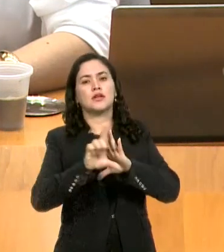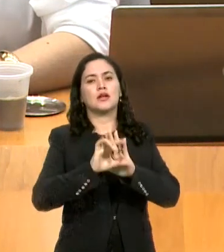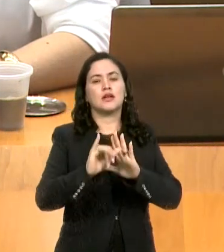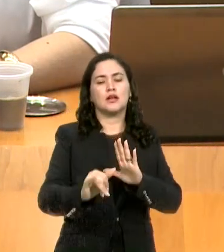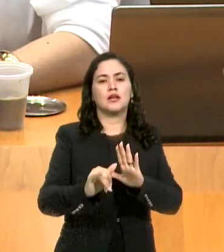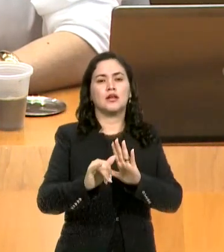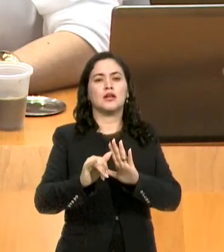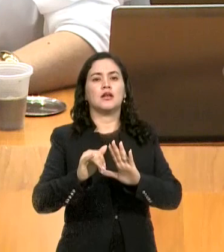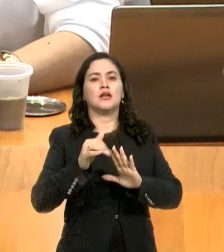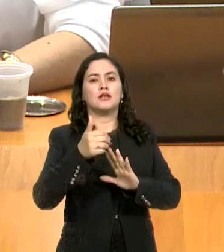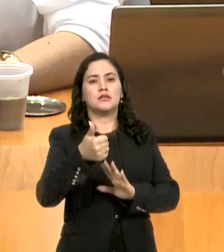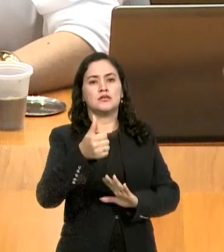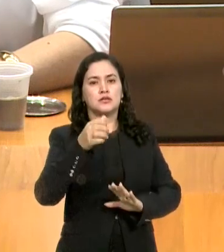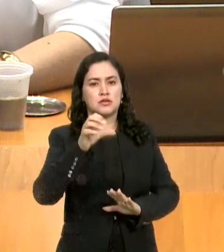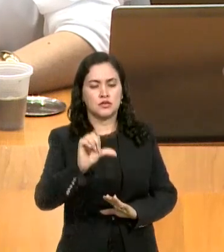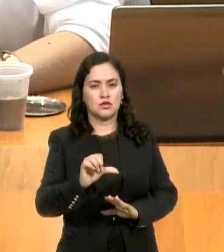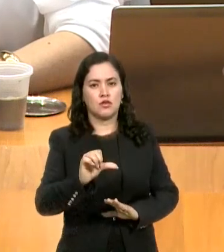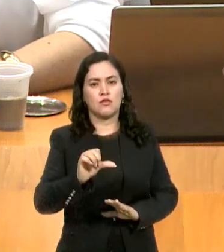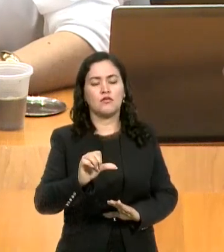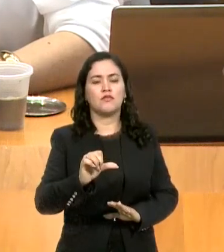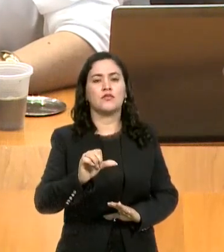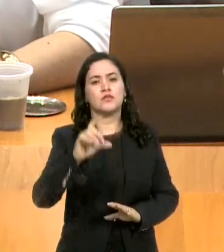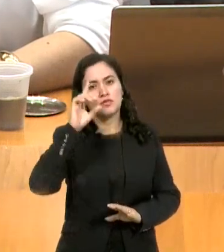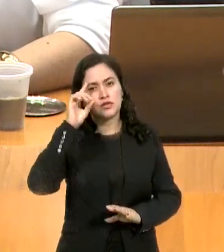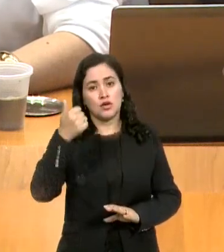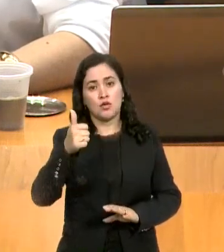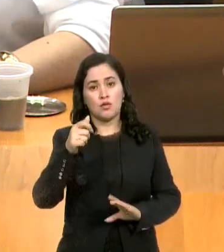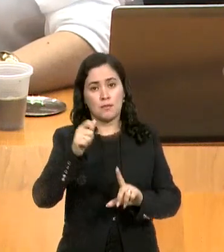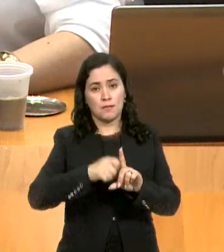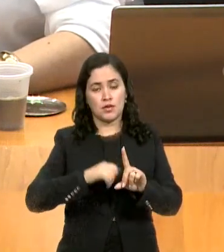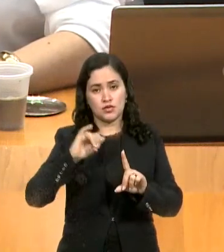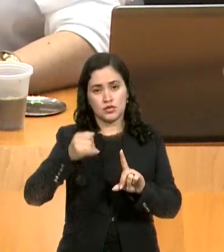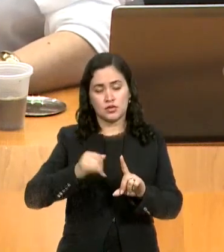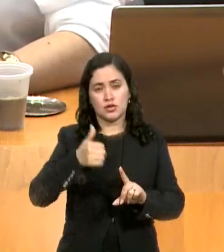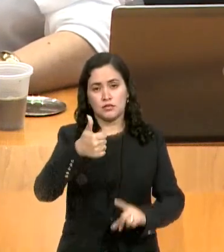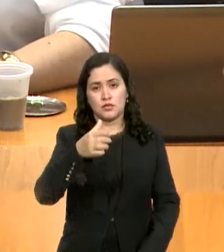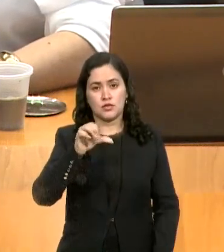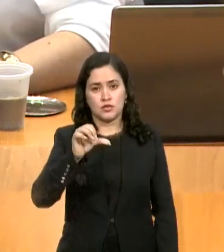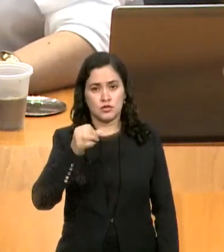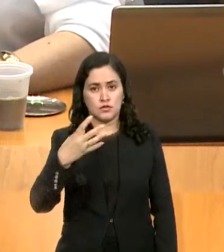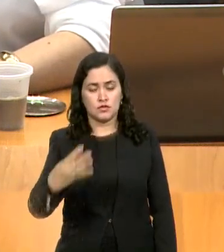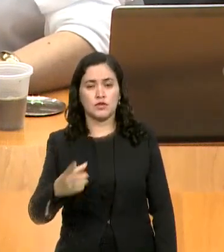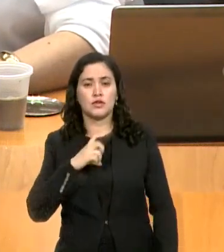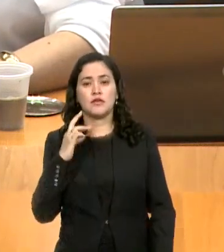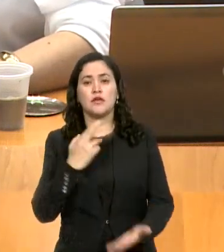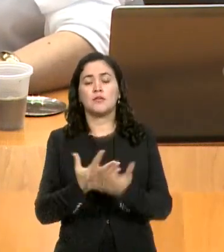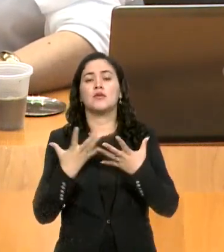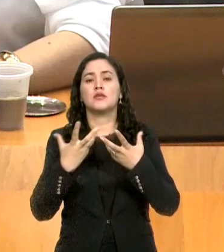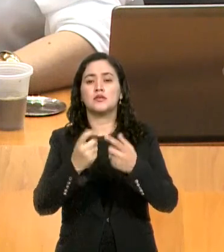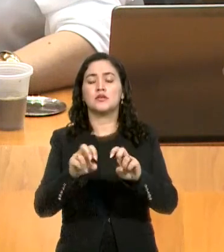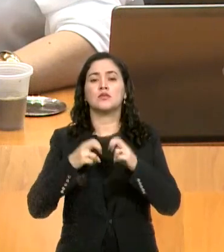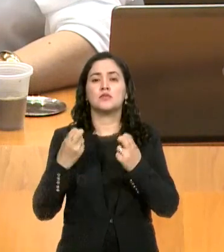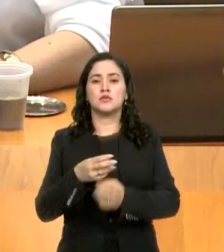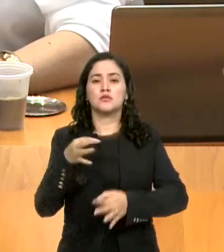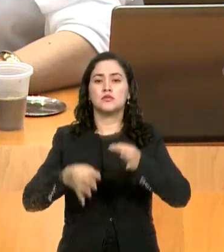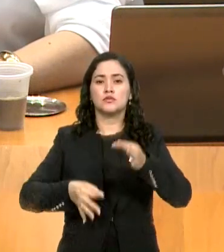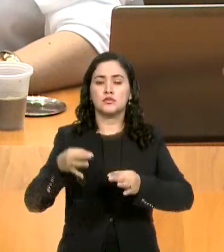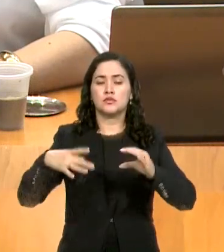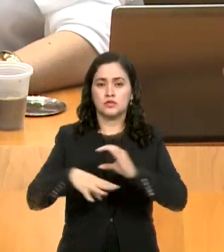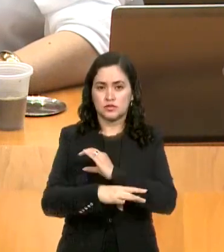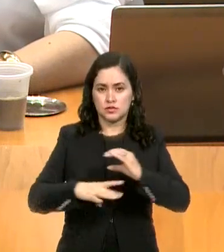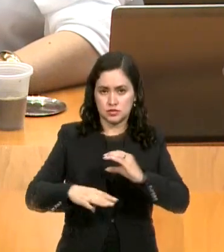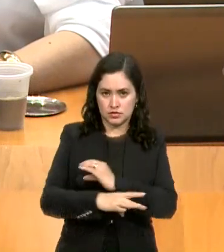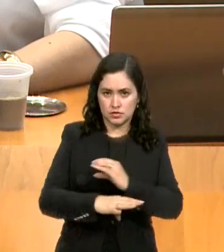janeiro de 1994. Com pareceres favoráveis das comissões de Constituição, Justiça e